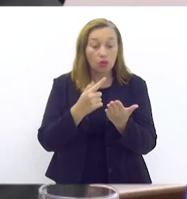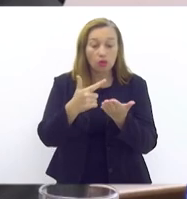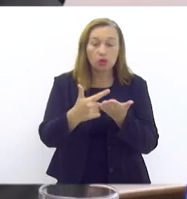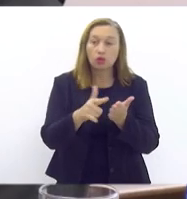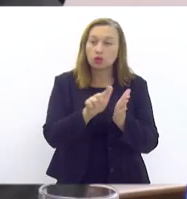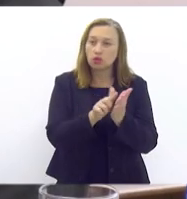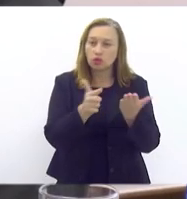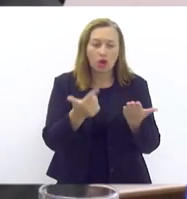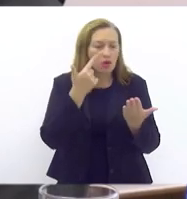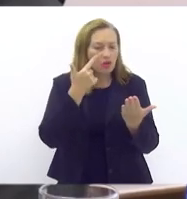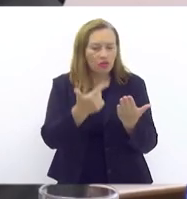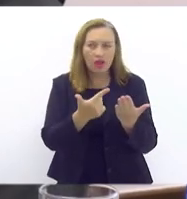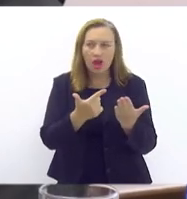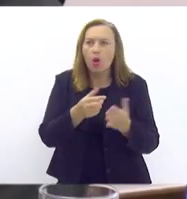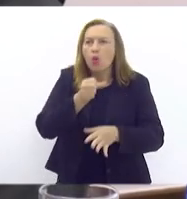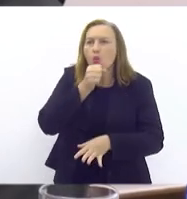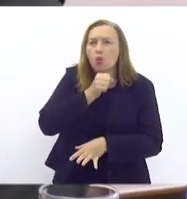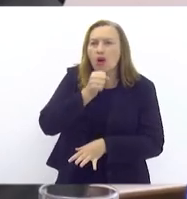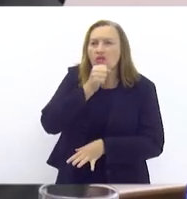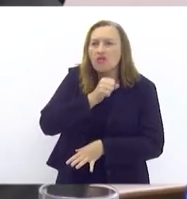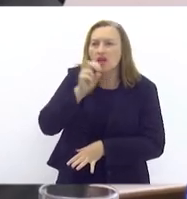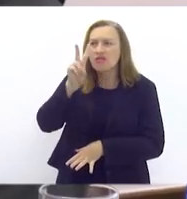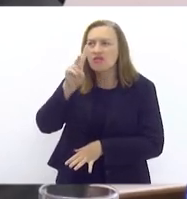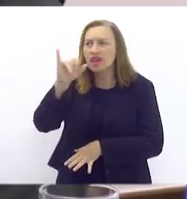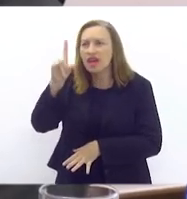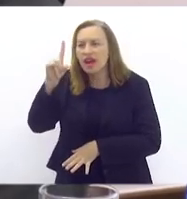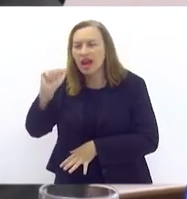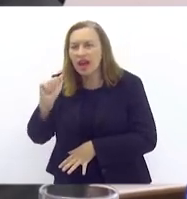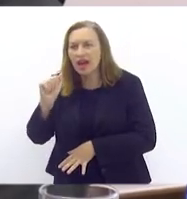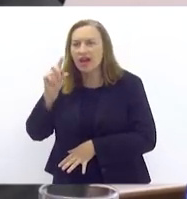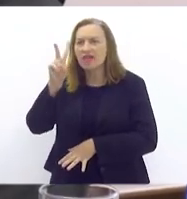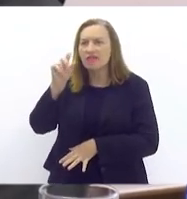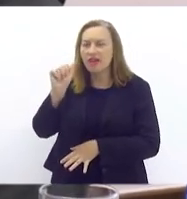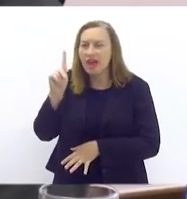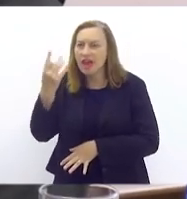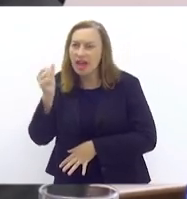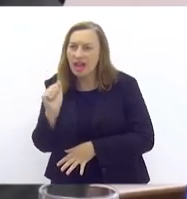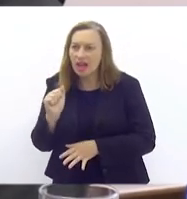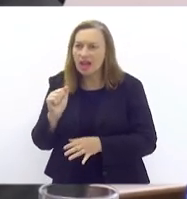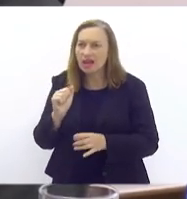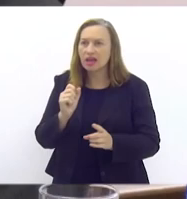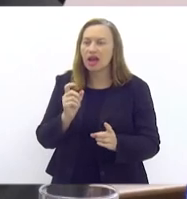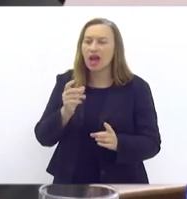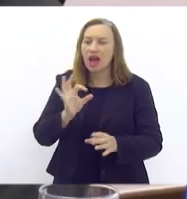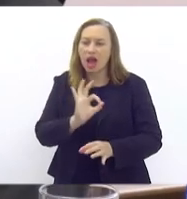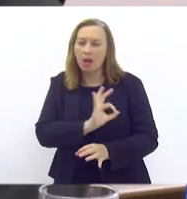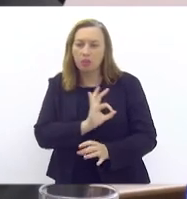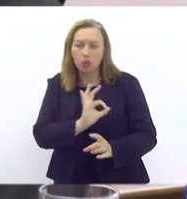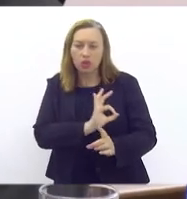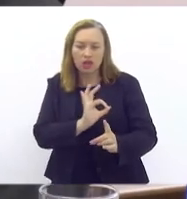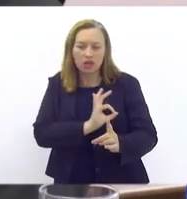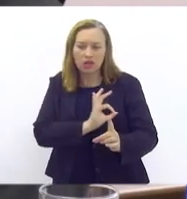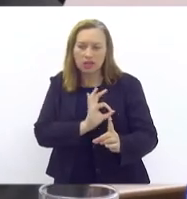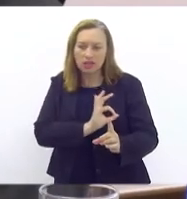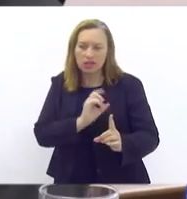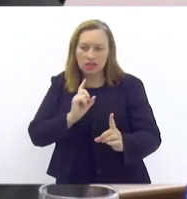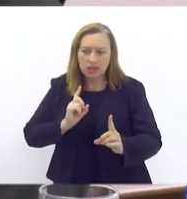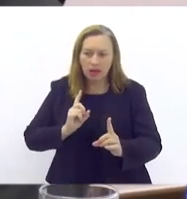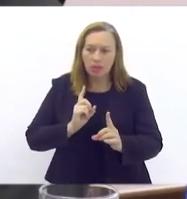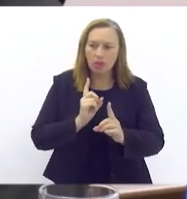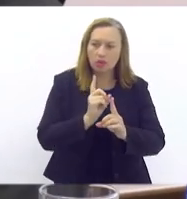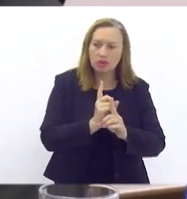uma velha em Vila Velha ou Guar Paria não sei é abordada pela polícia arrastada e toma tapa e